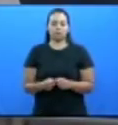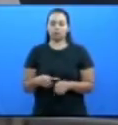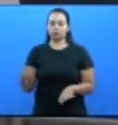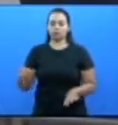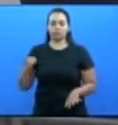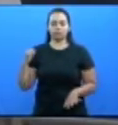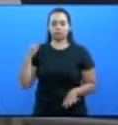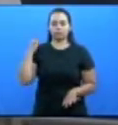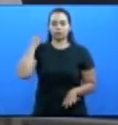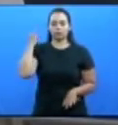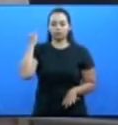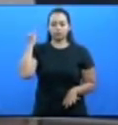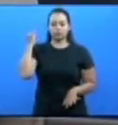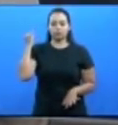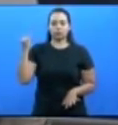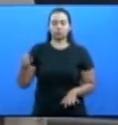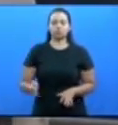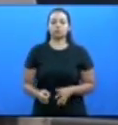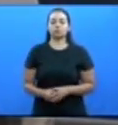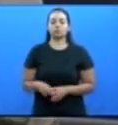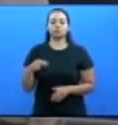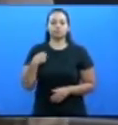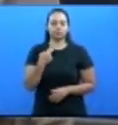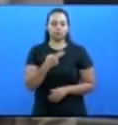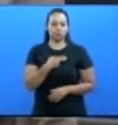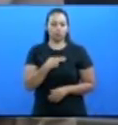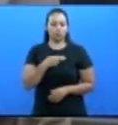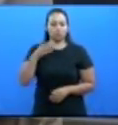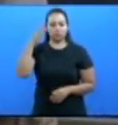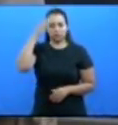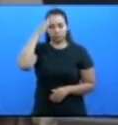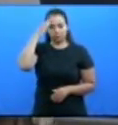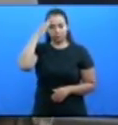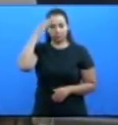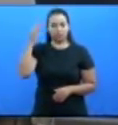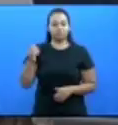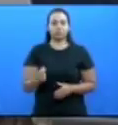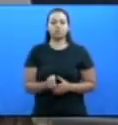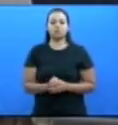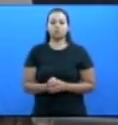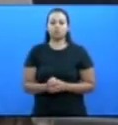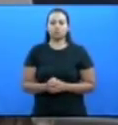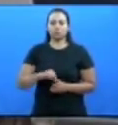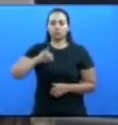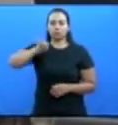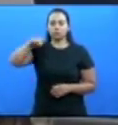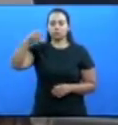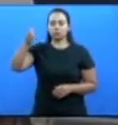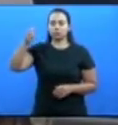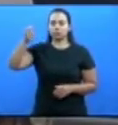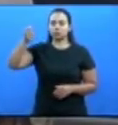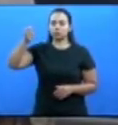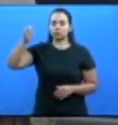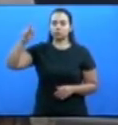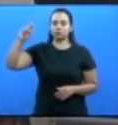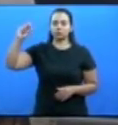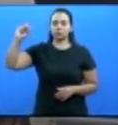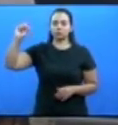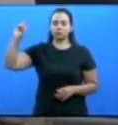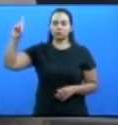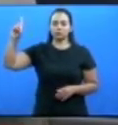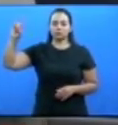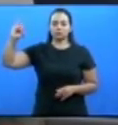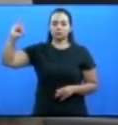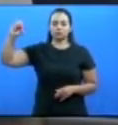falando, né? Nós sabemos, por exemplo, que lá no Jardim das Flores há uma preocupação muito grande